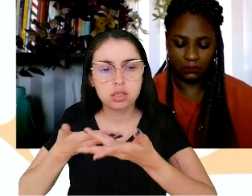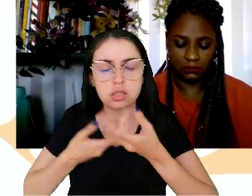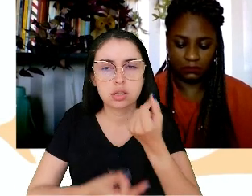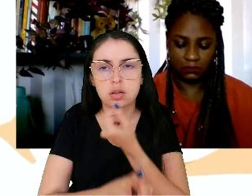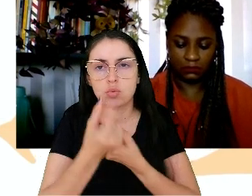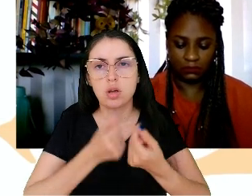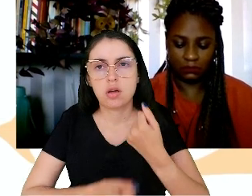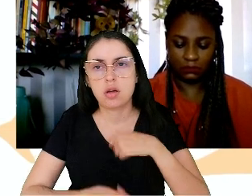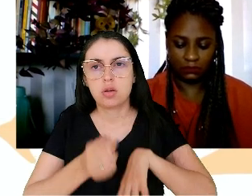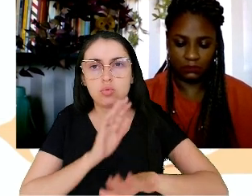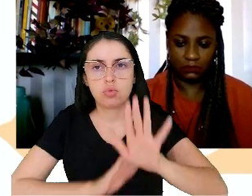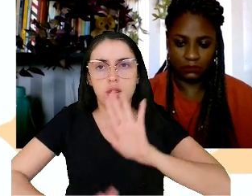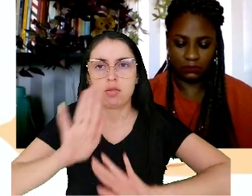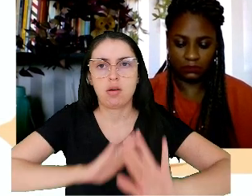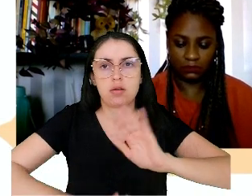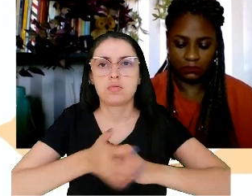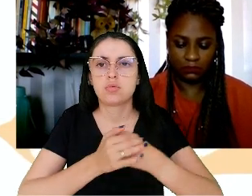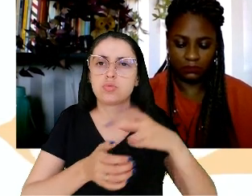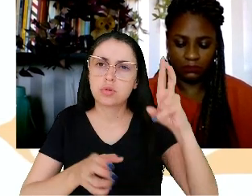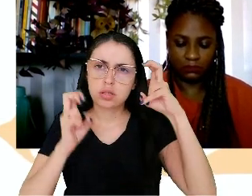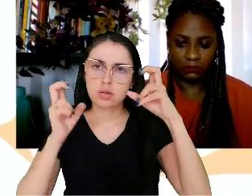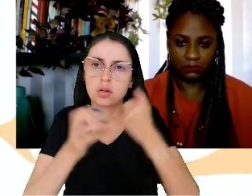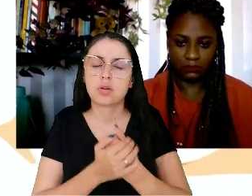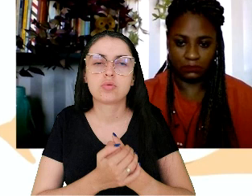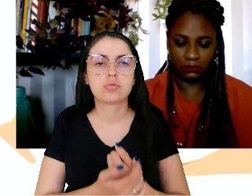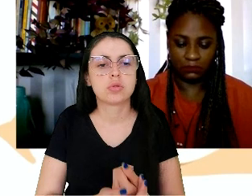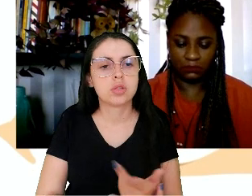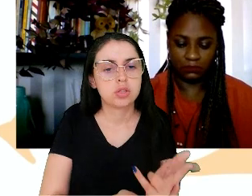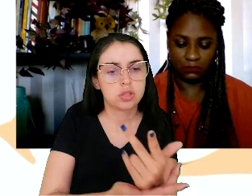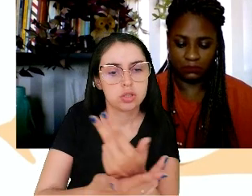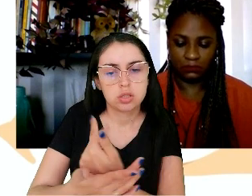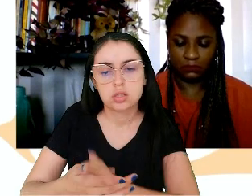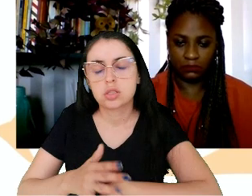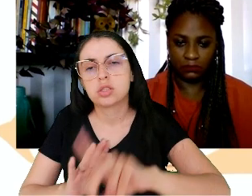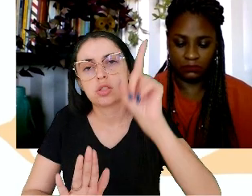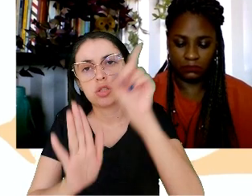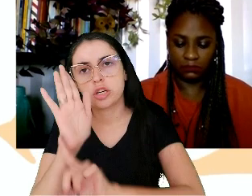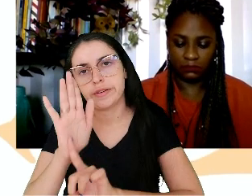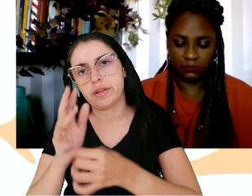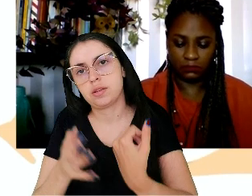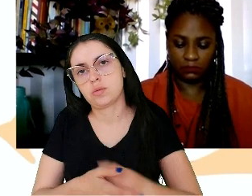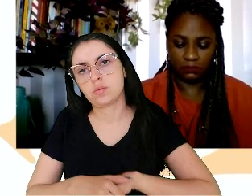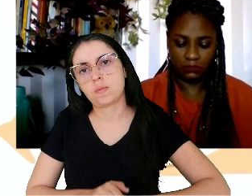a economia dos cuidados para uma ótica dos direitos coletivos das mulheres.